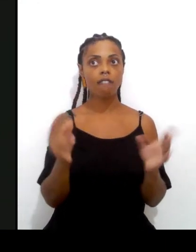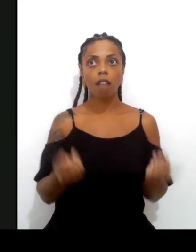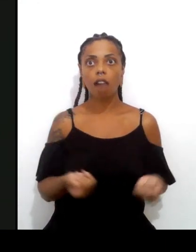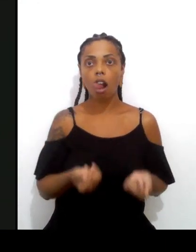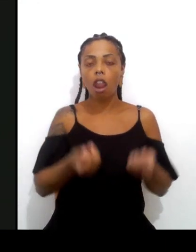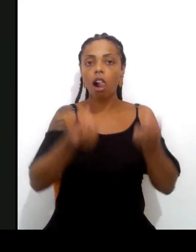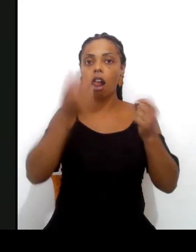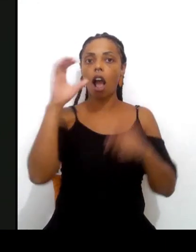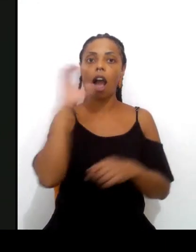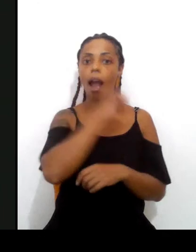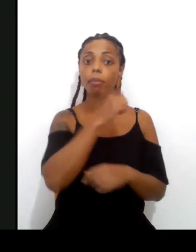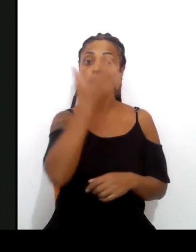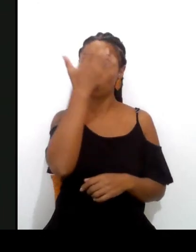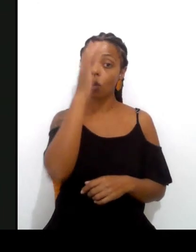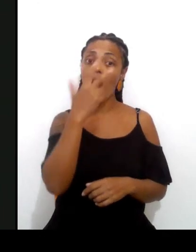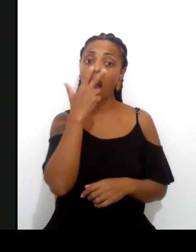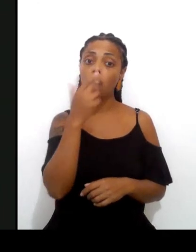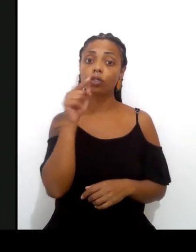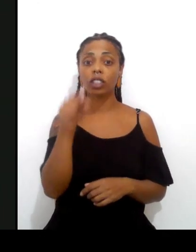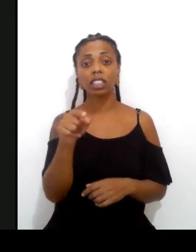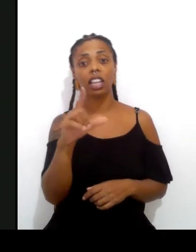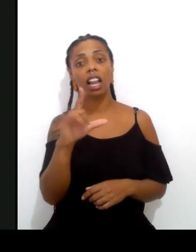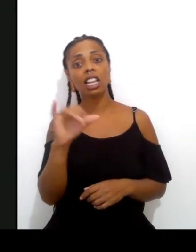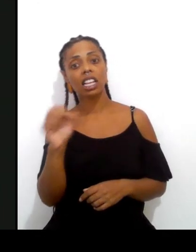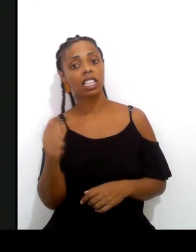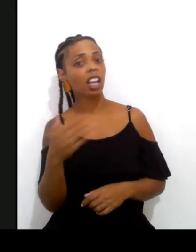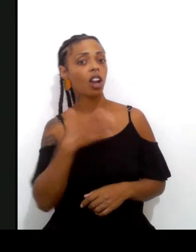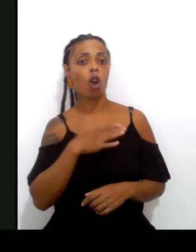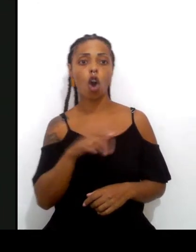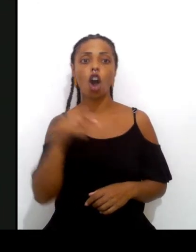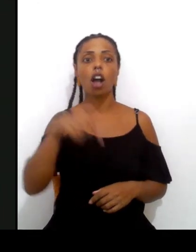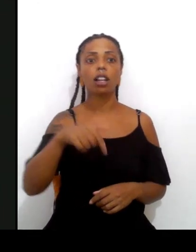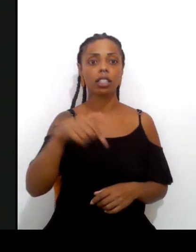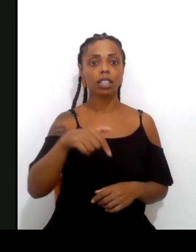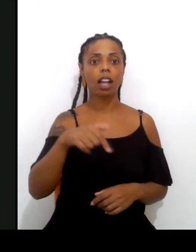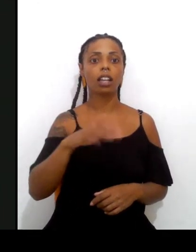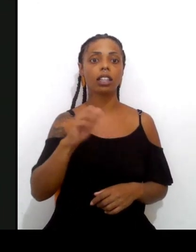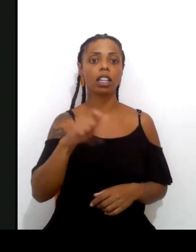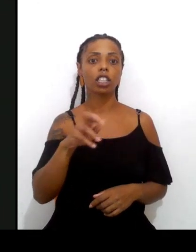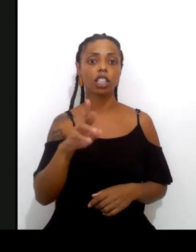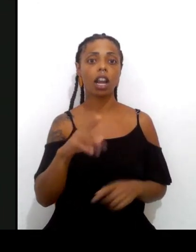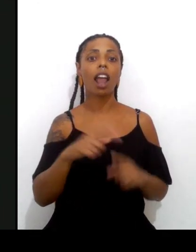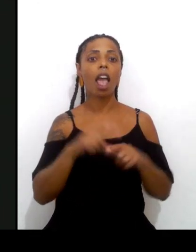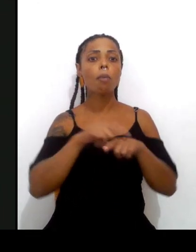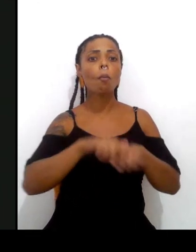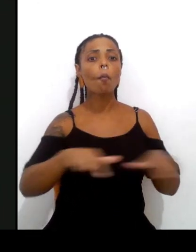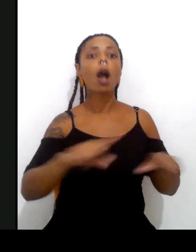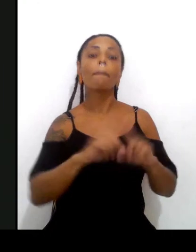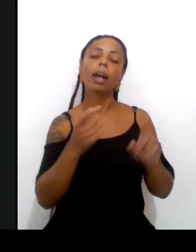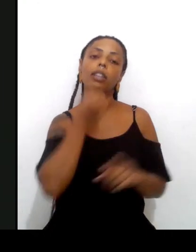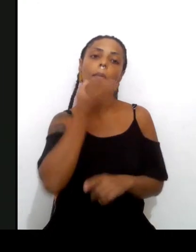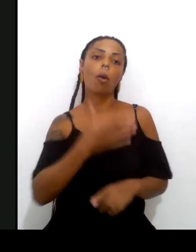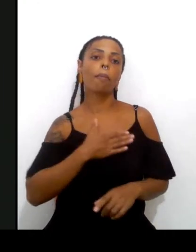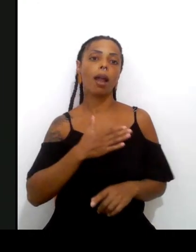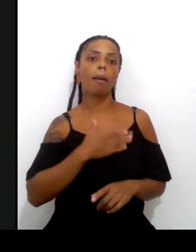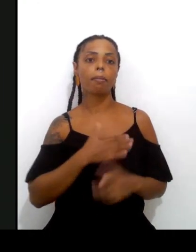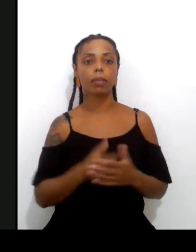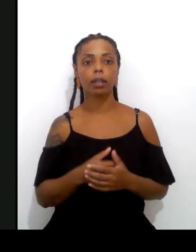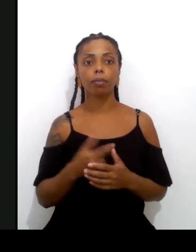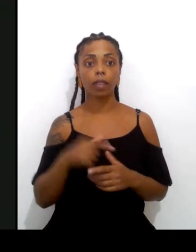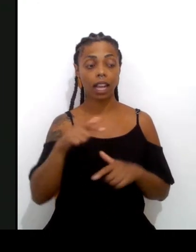ou Lisa gostariam de Tanger é um deserto Mas é bom para mim o deserto dessa cidade